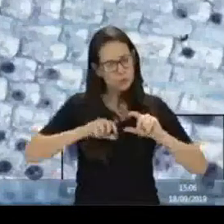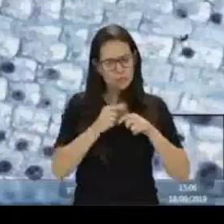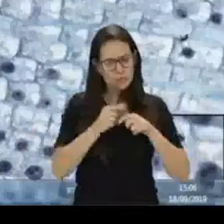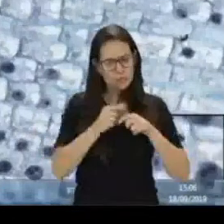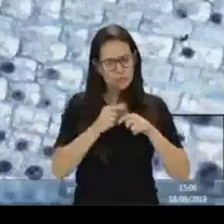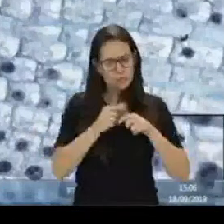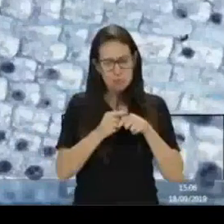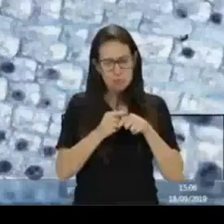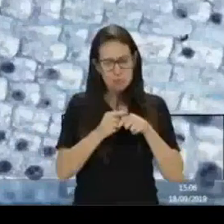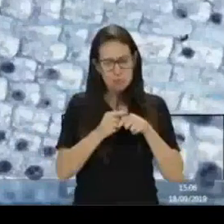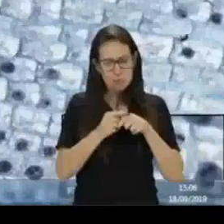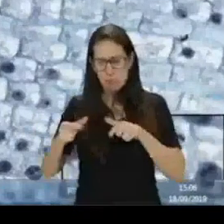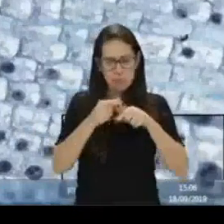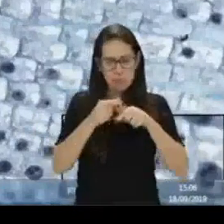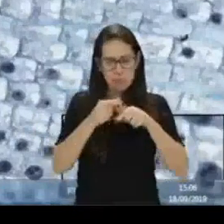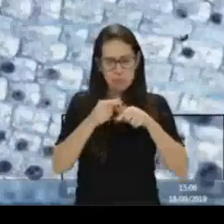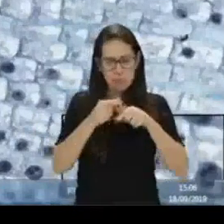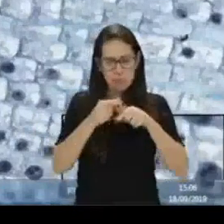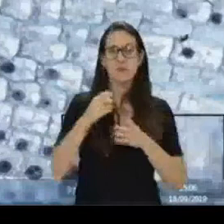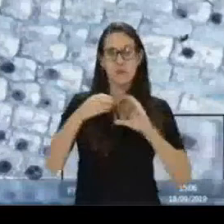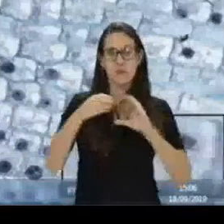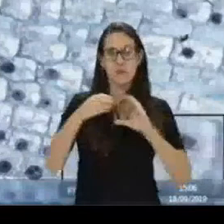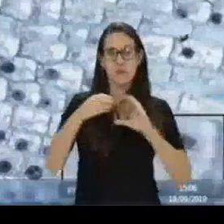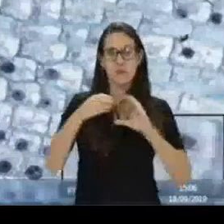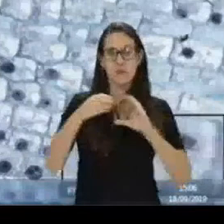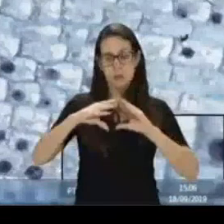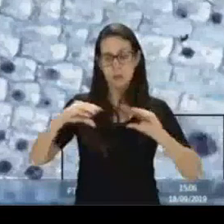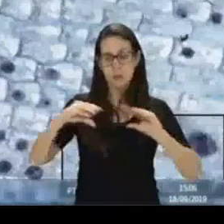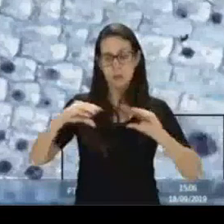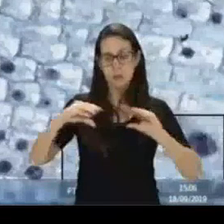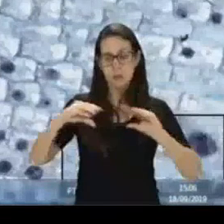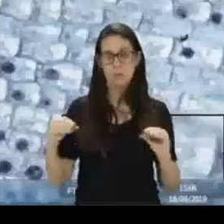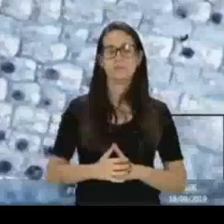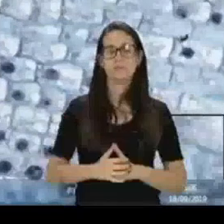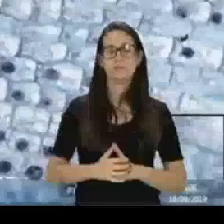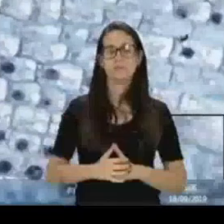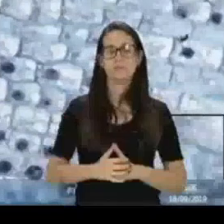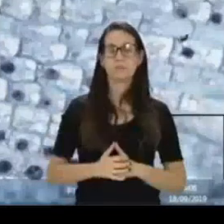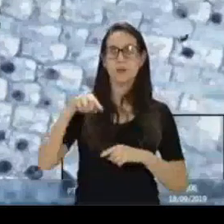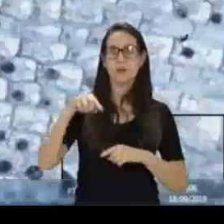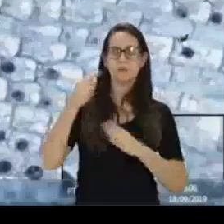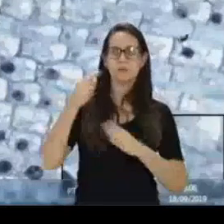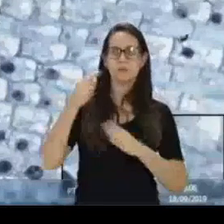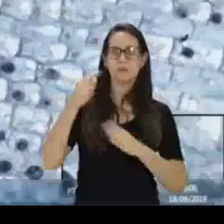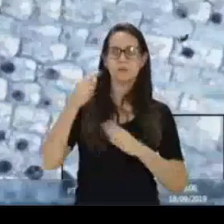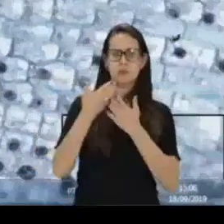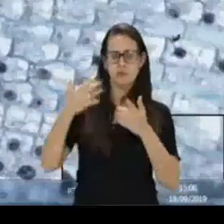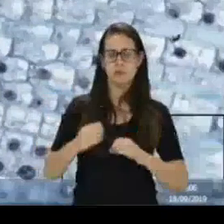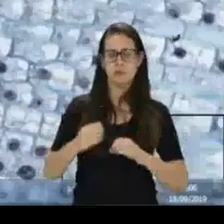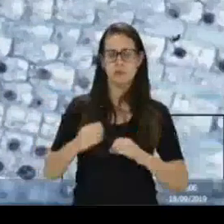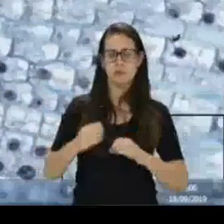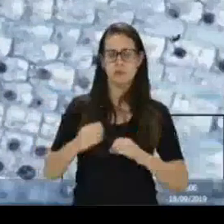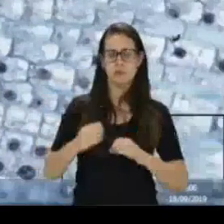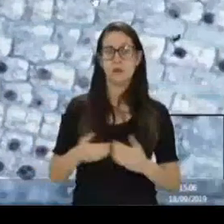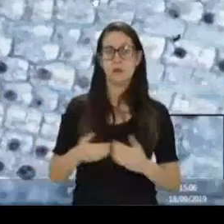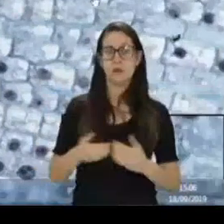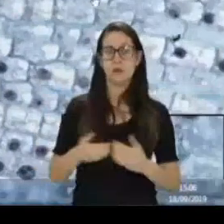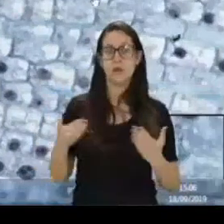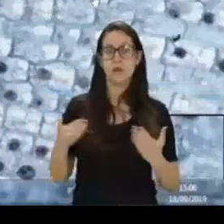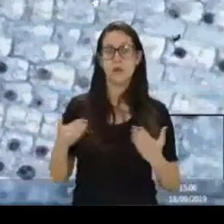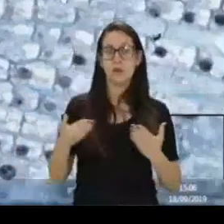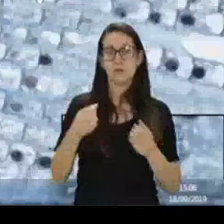estão em processo de divisão celular e que nós vamos discutir na nossa próxima aula. Então, vamos observar agora os